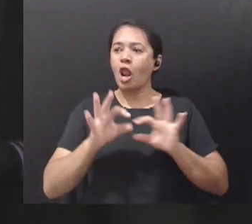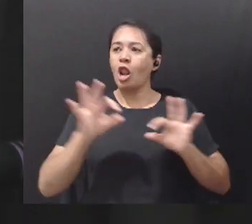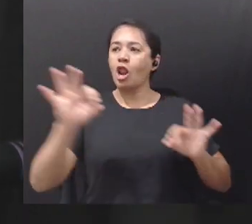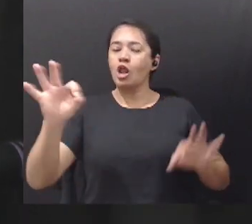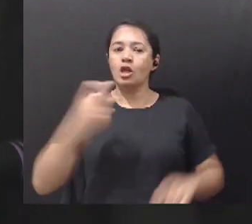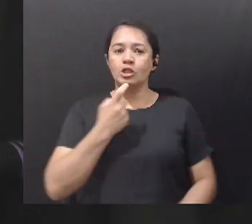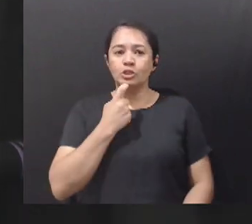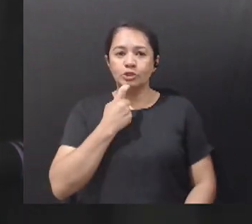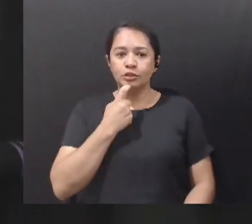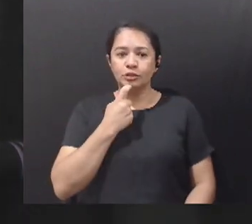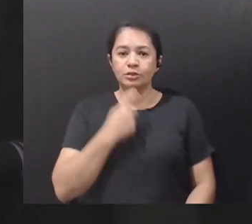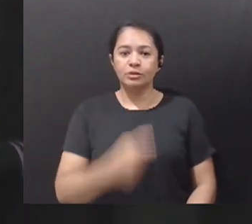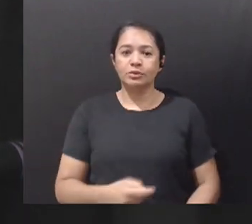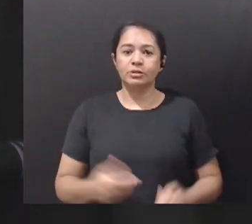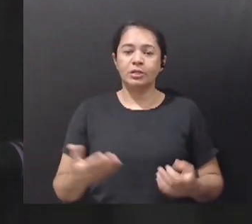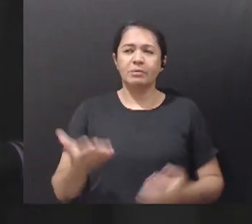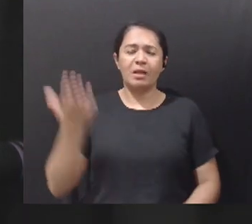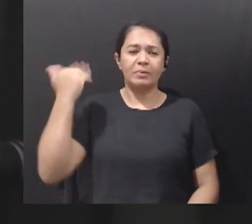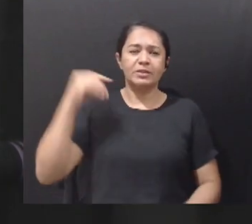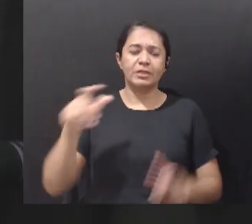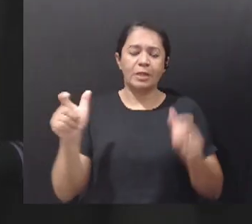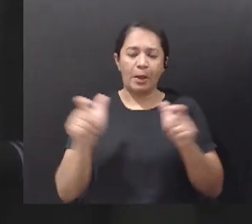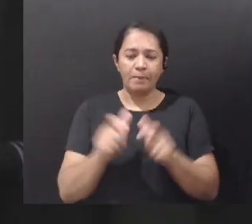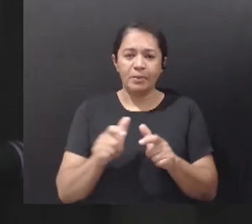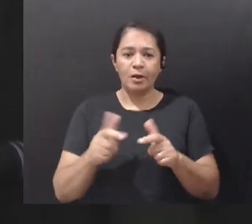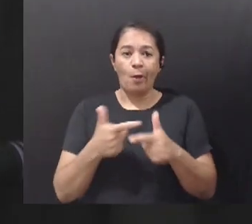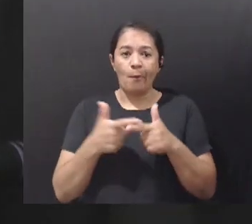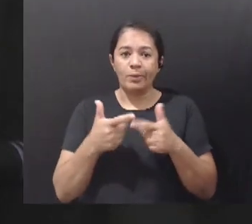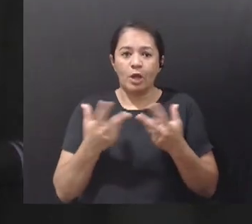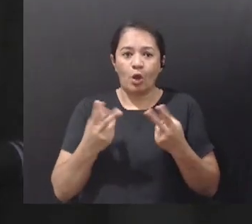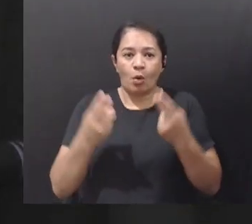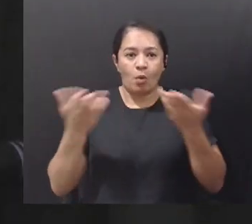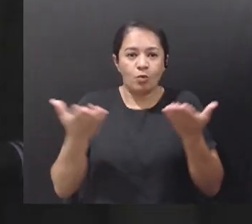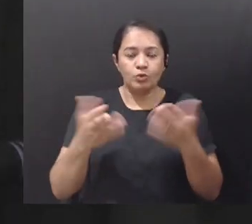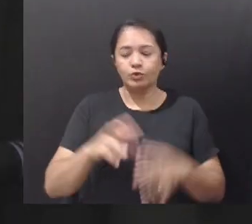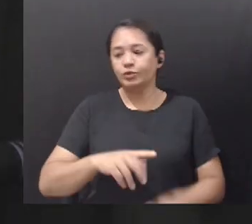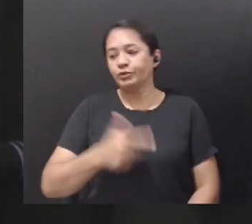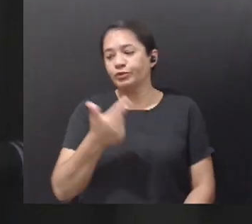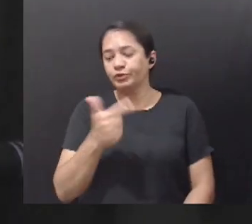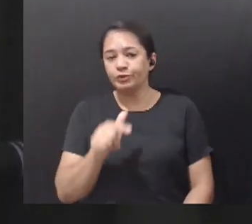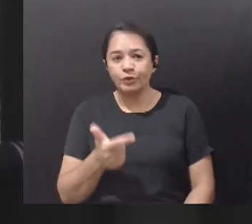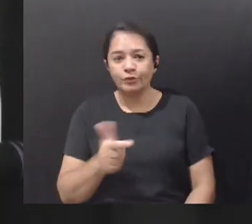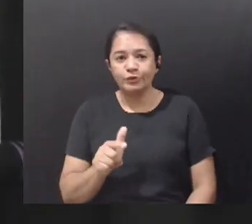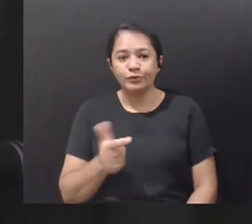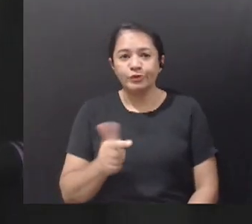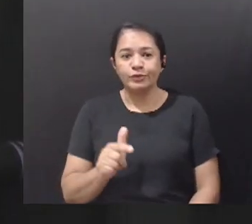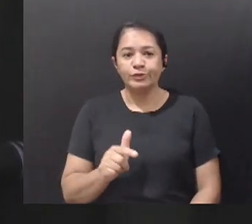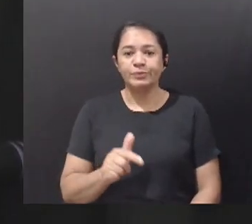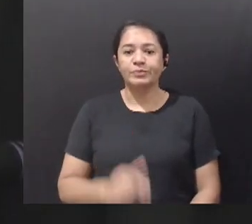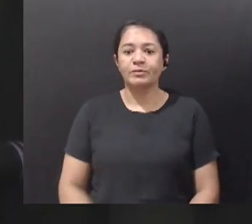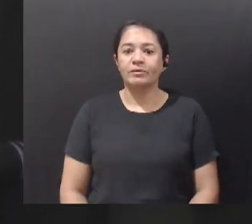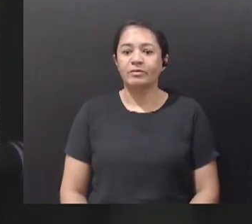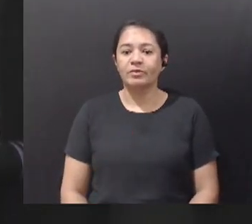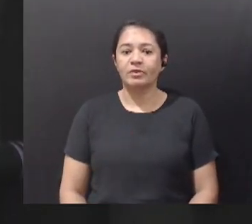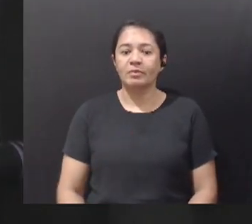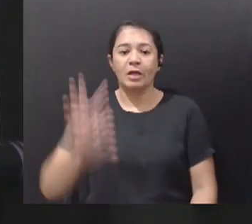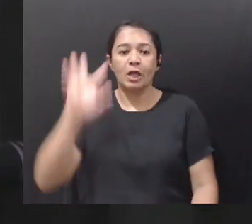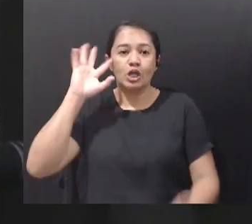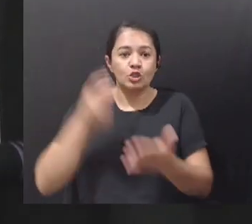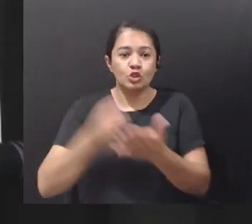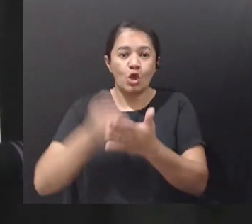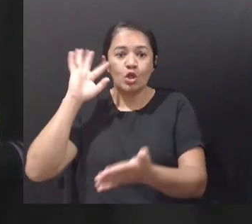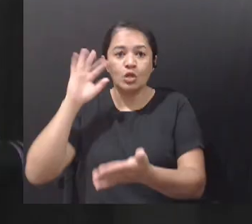tamanho que é agora, não tinha os problemas que existem agora, não tinha também as soluções que a gente consegue rapidamente, até